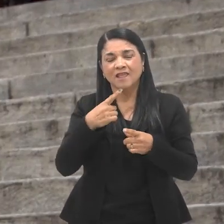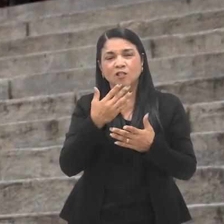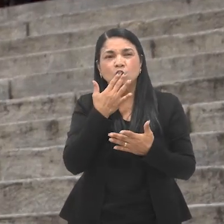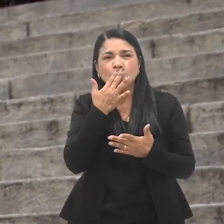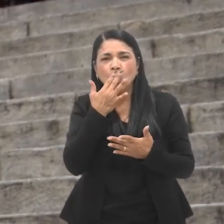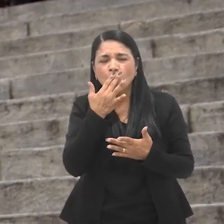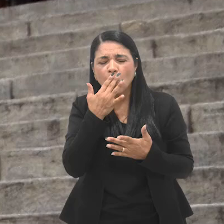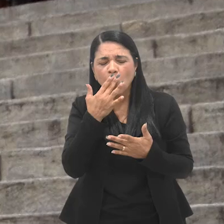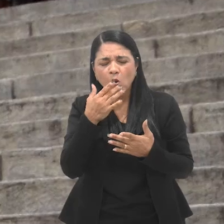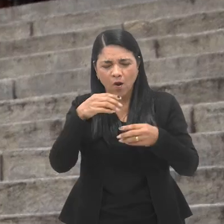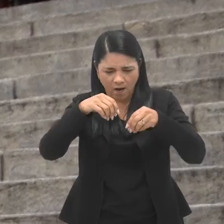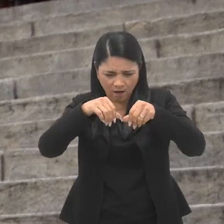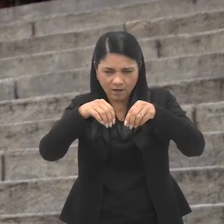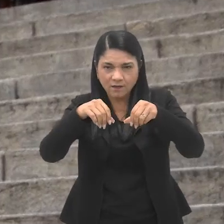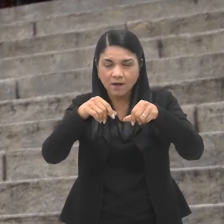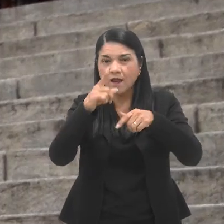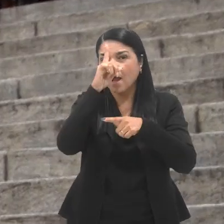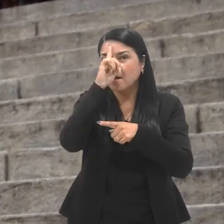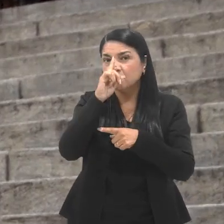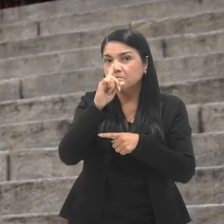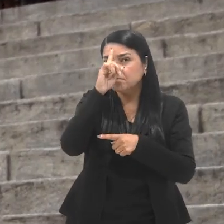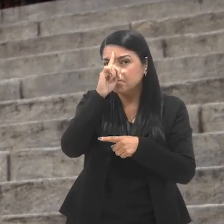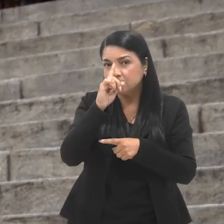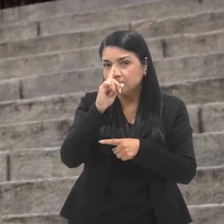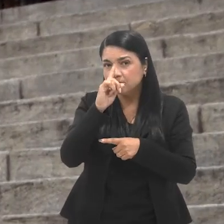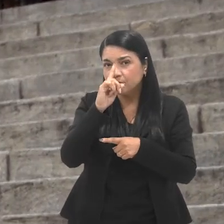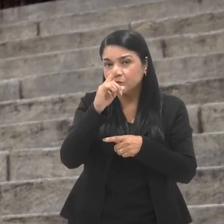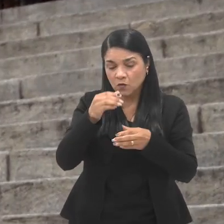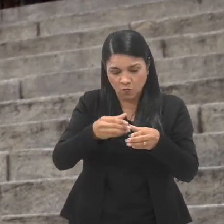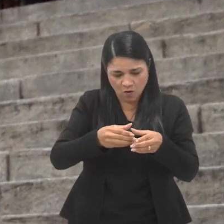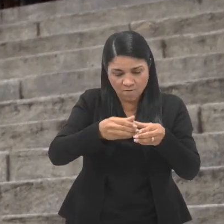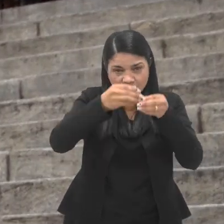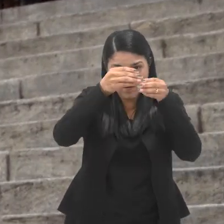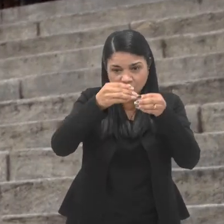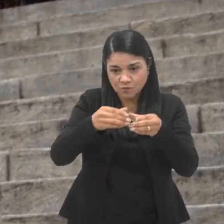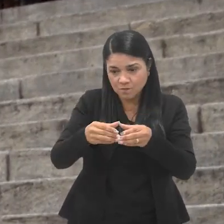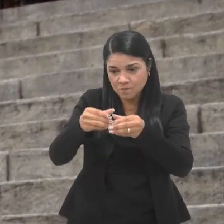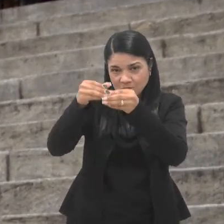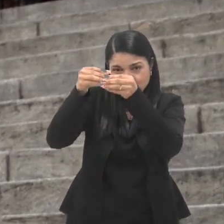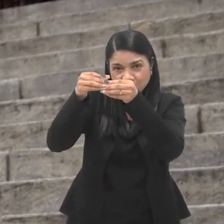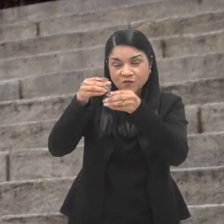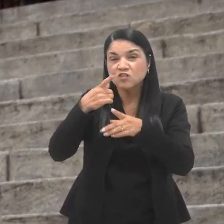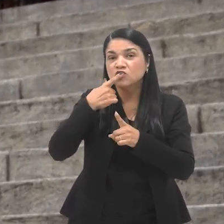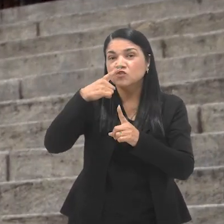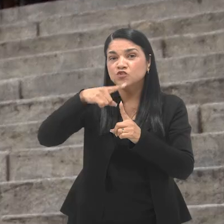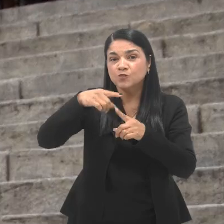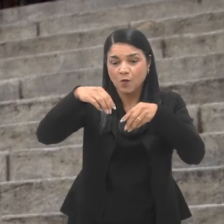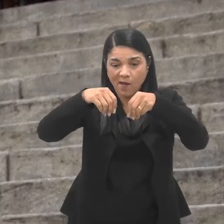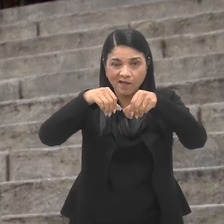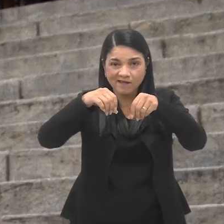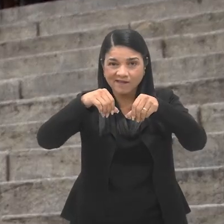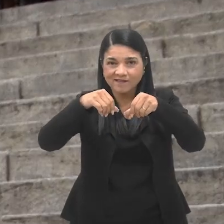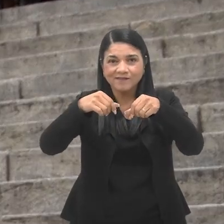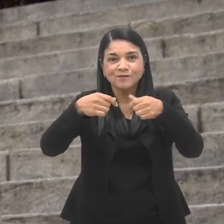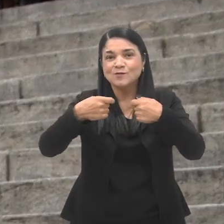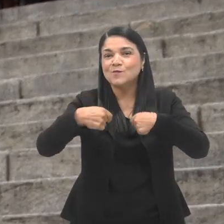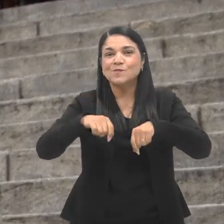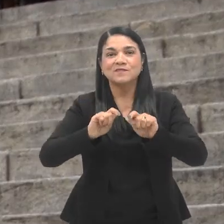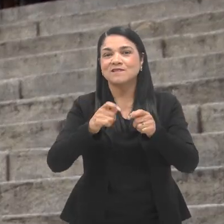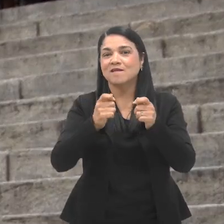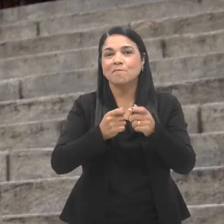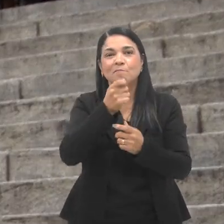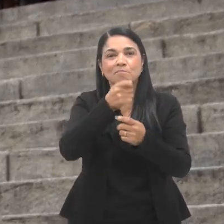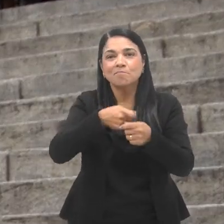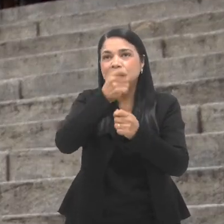areias do rio de Araxá têm uma tonalidade, tinham naquela época, uma tonalidade amarelada. E o revestimento usando esse tipo de areia